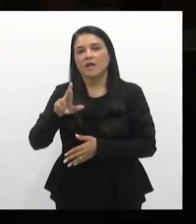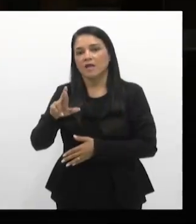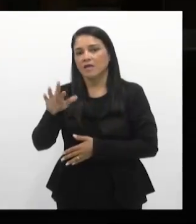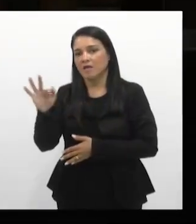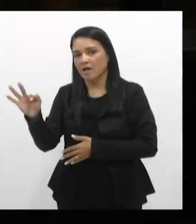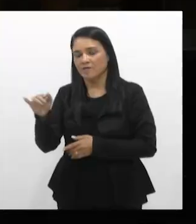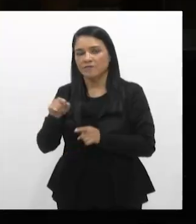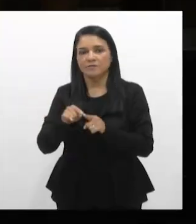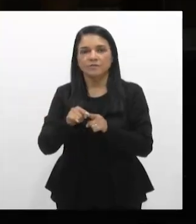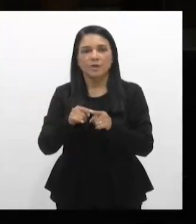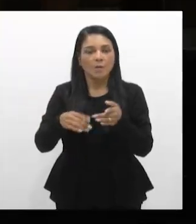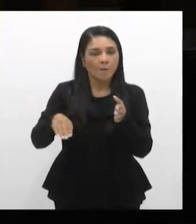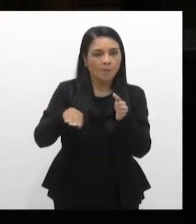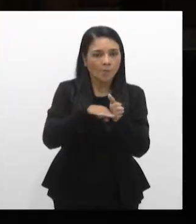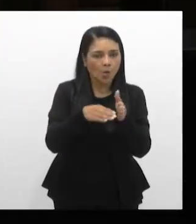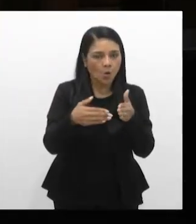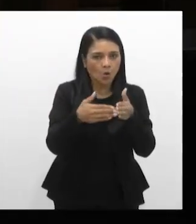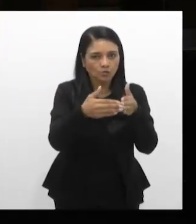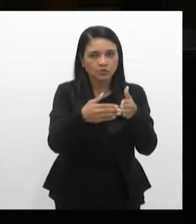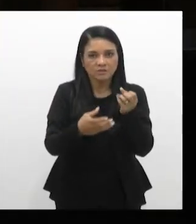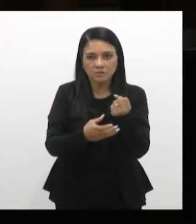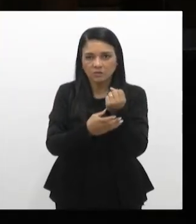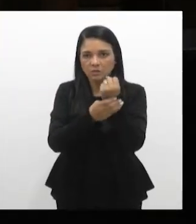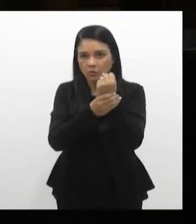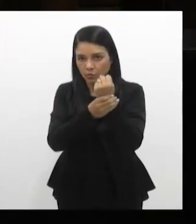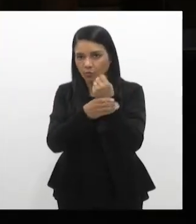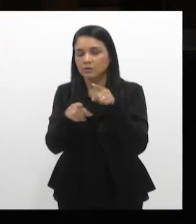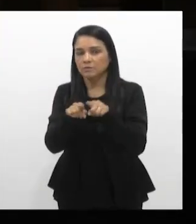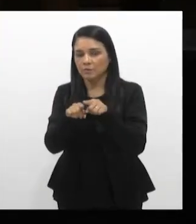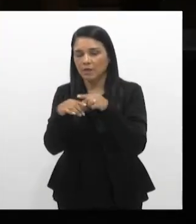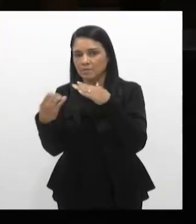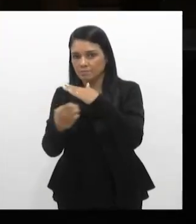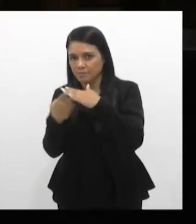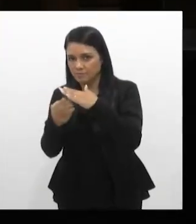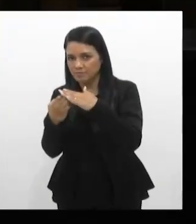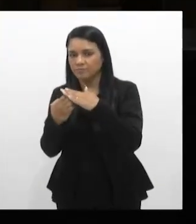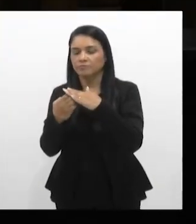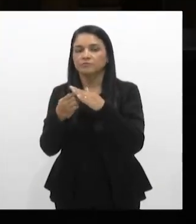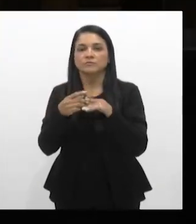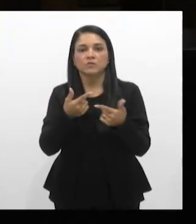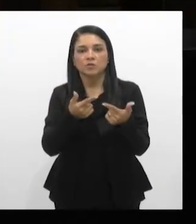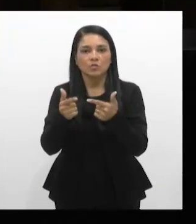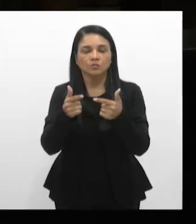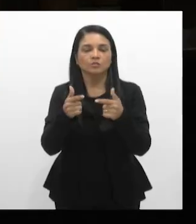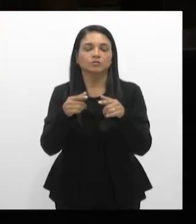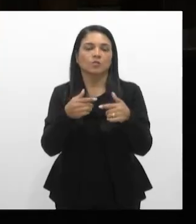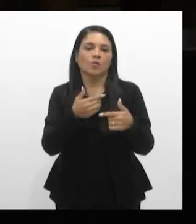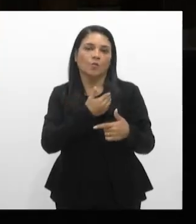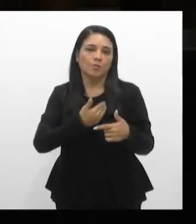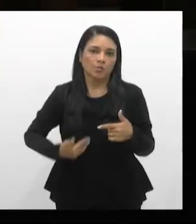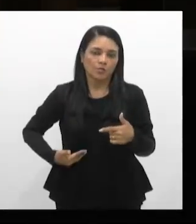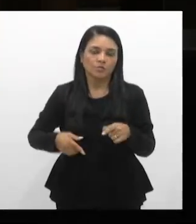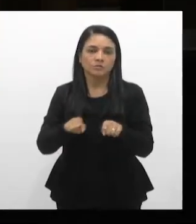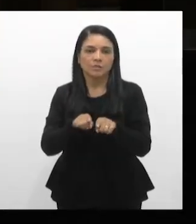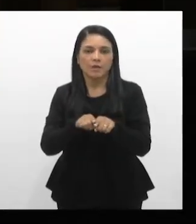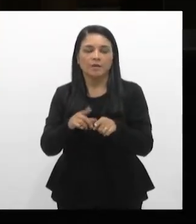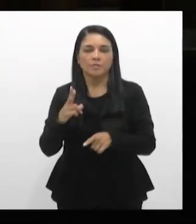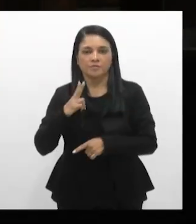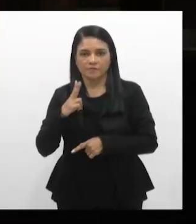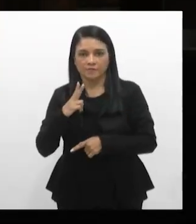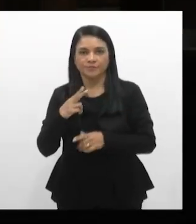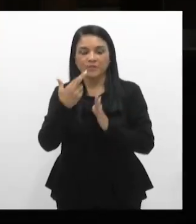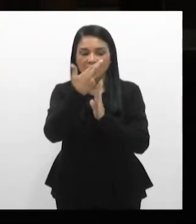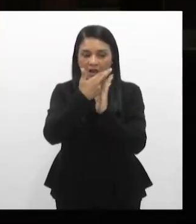6 portos, seguradoras, empresas de logística e demais órgãos públicos e privados. Produzir